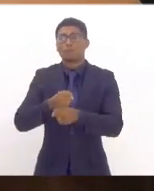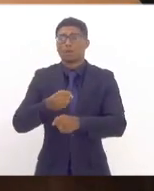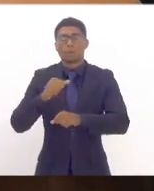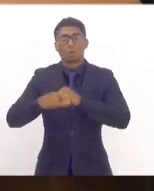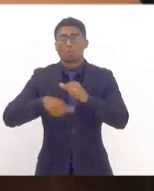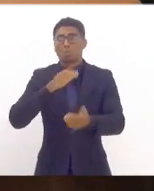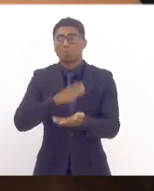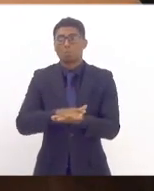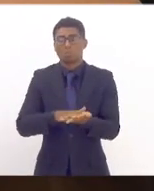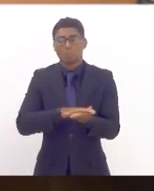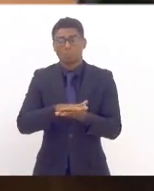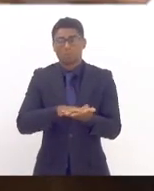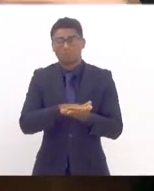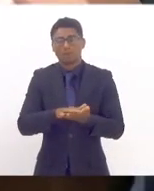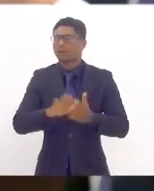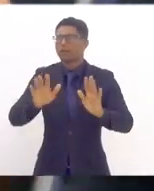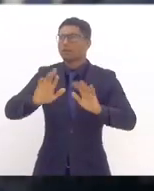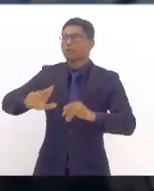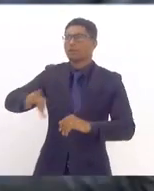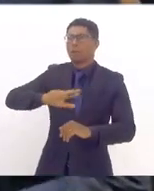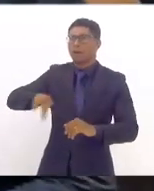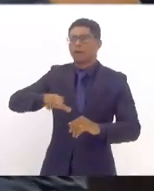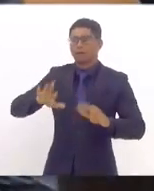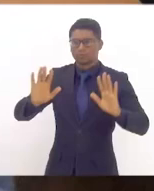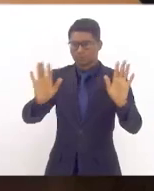mas não é isto não é isto